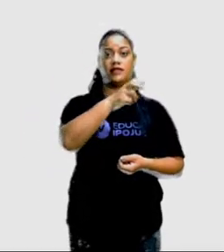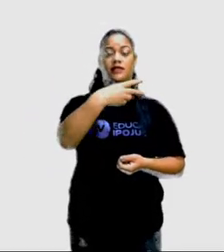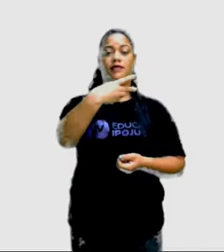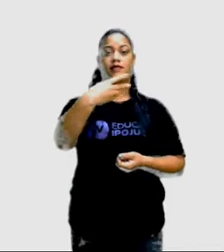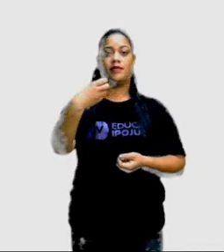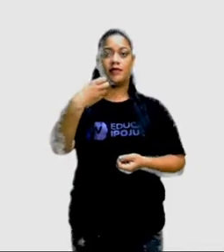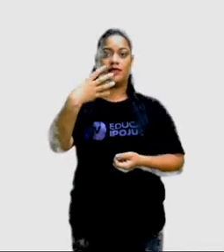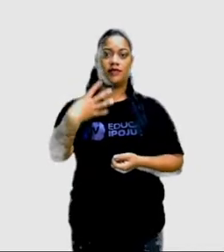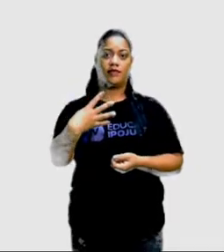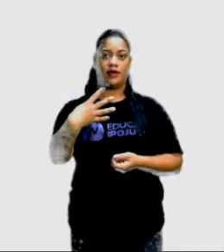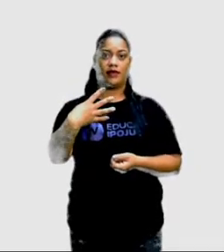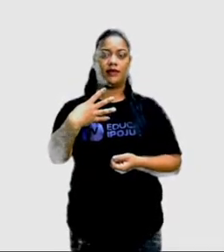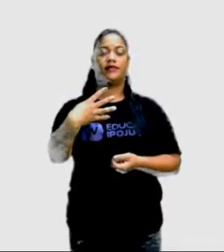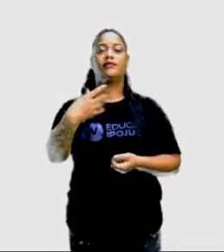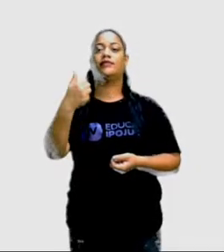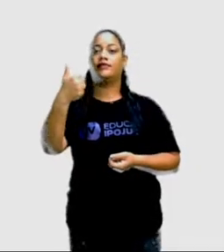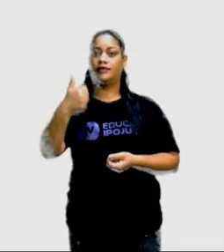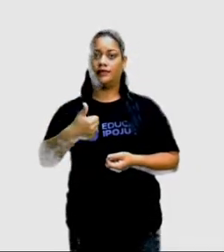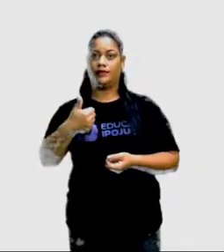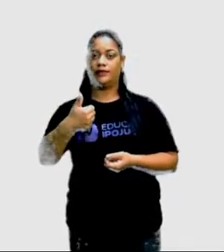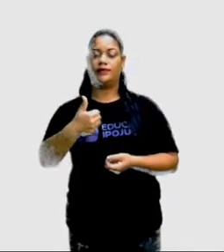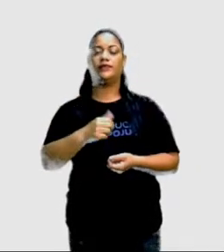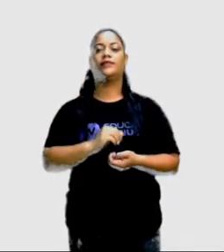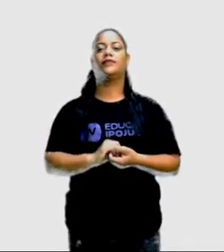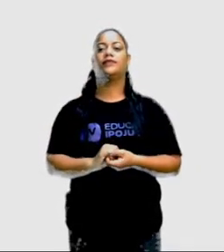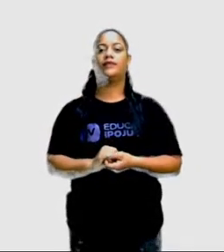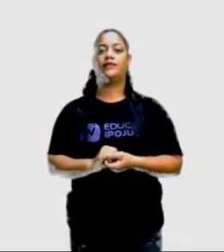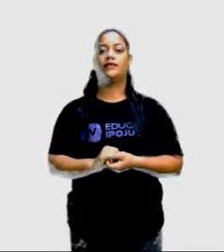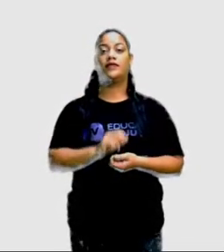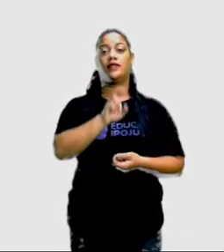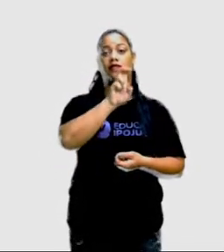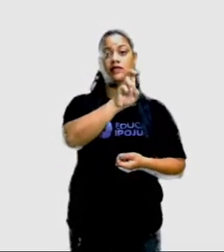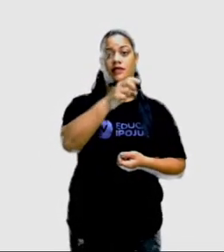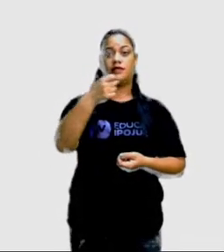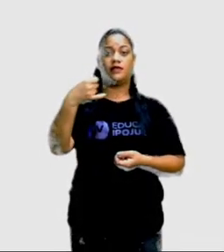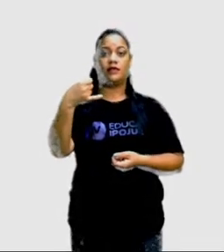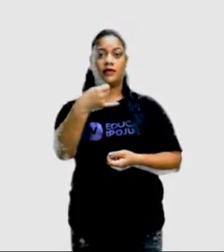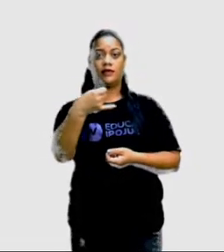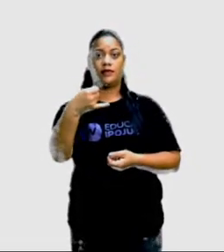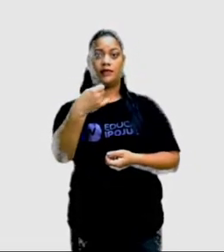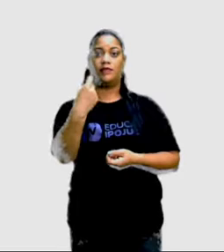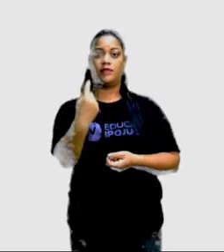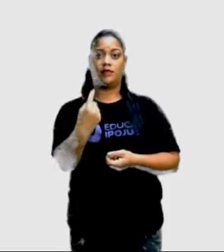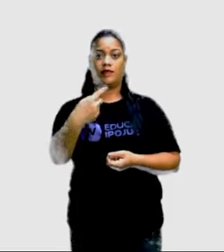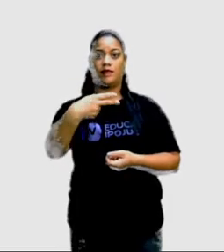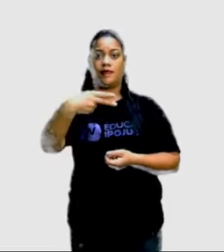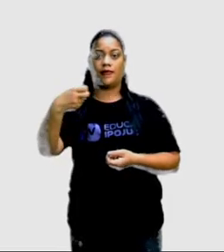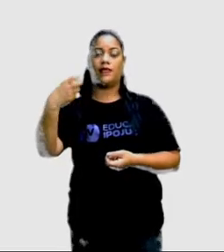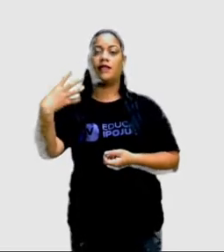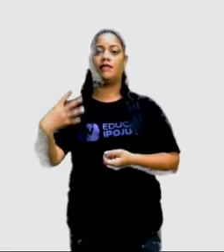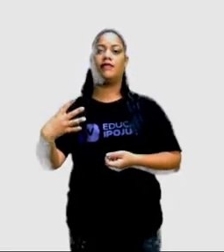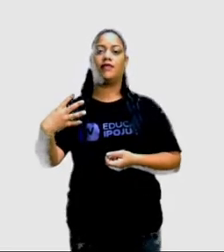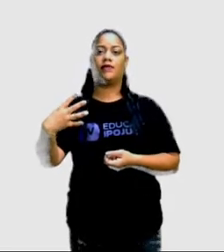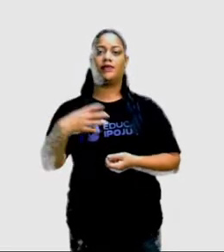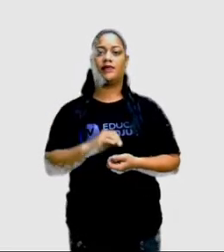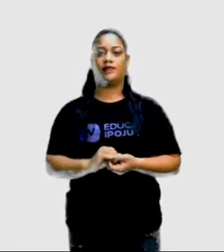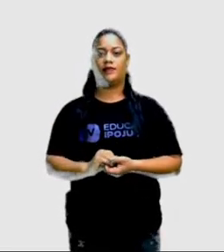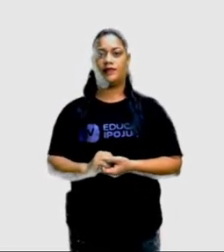menos 4 que vai dar 1, que é igual a 1, e 5 menos 1, que é igual a 4.